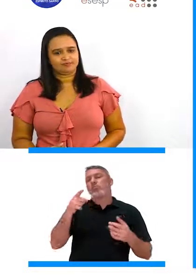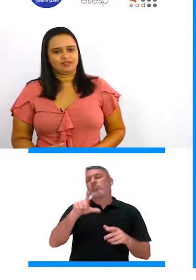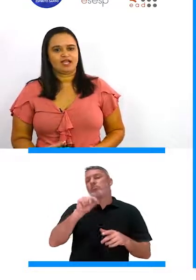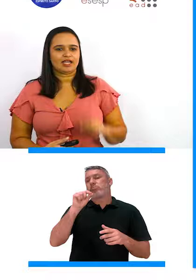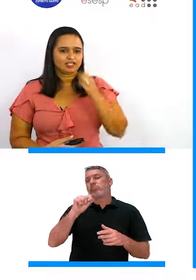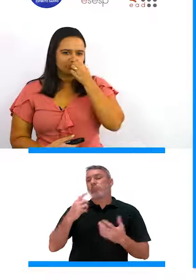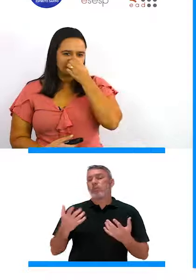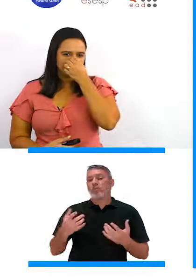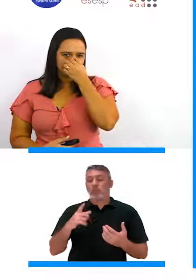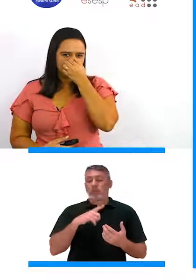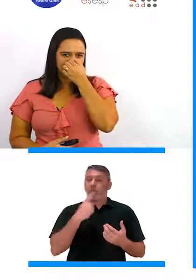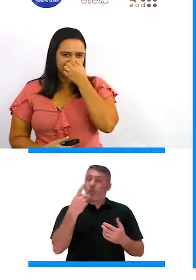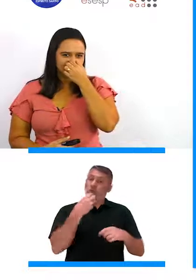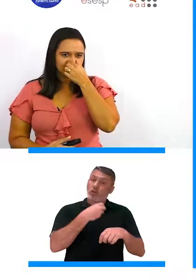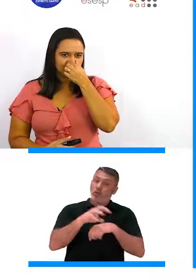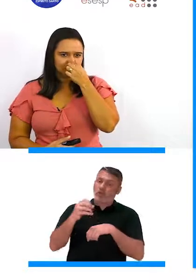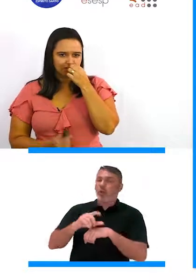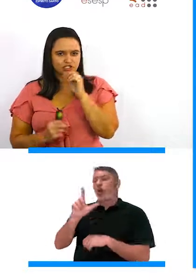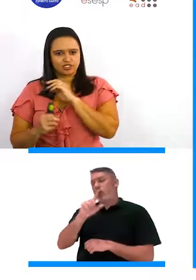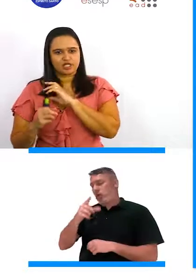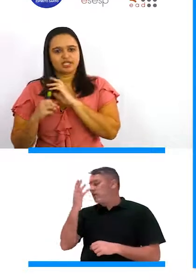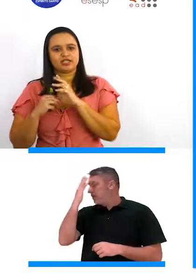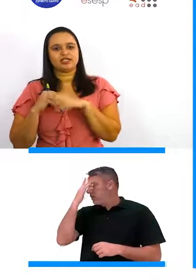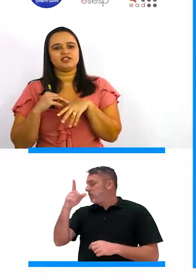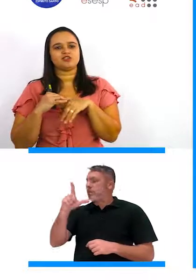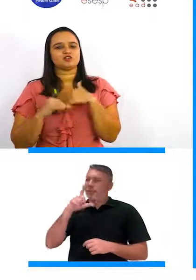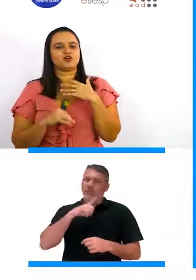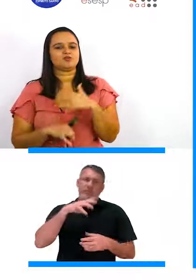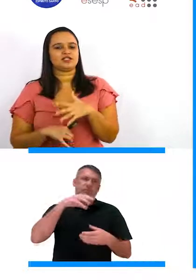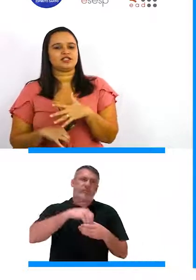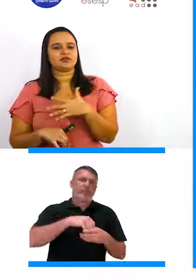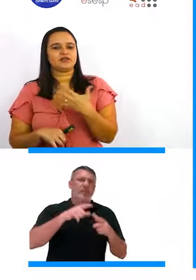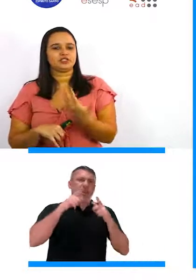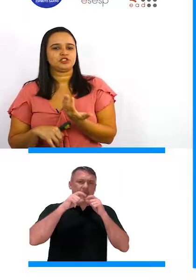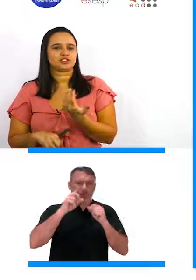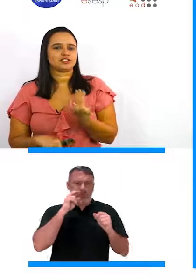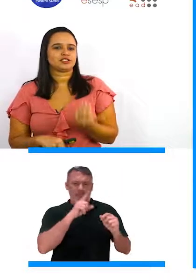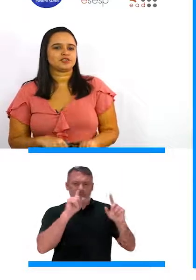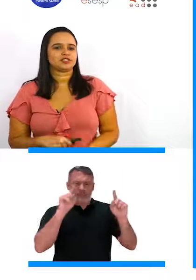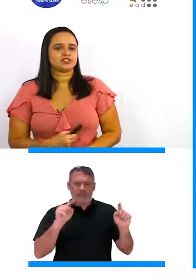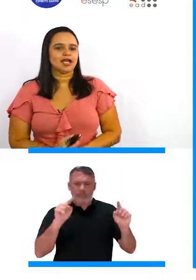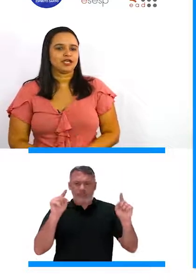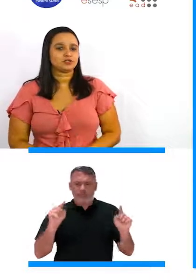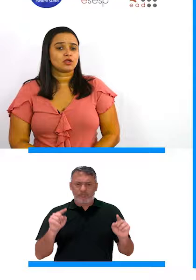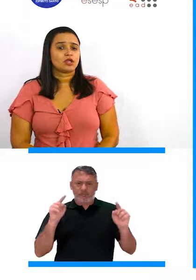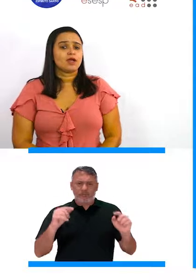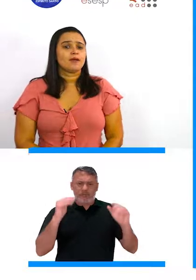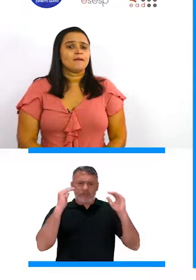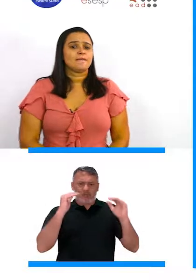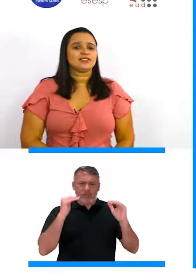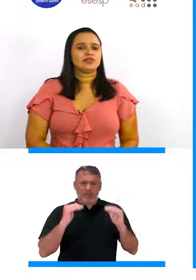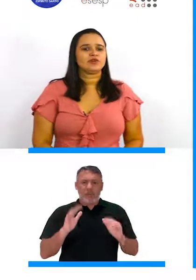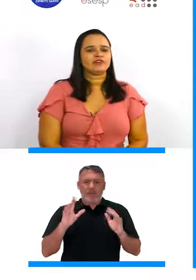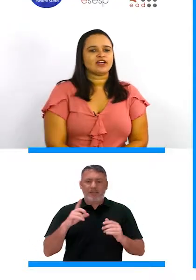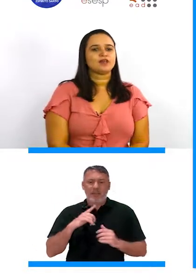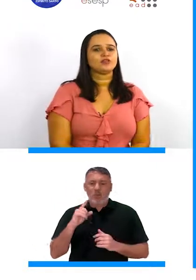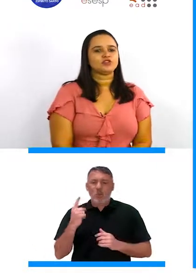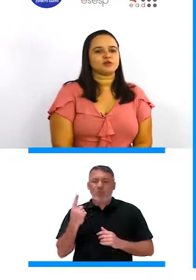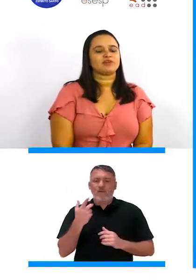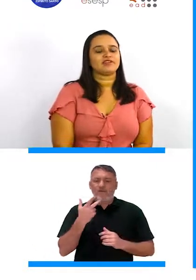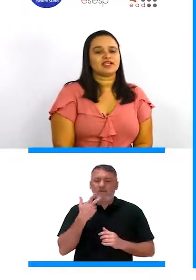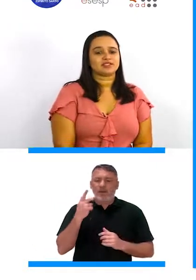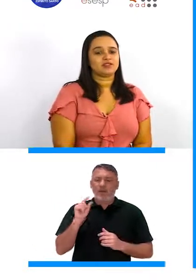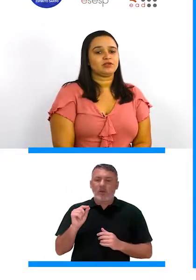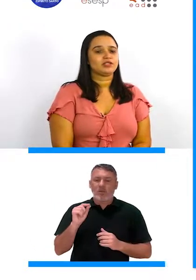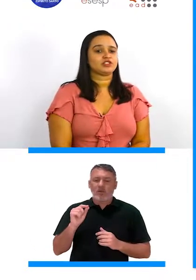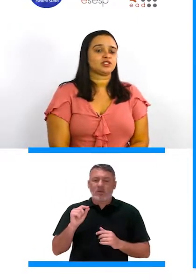Aí, aqui a gente tem algumas dicas. E claro que a gente tem ali grandes nomes da linguística sendo citados, mas tem um que fala muito